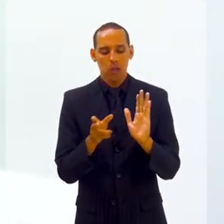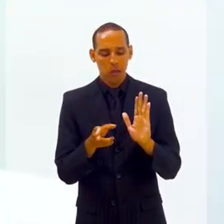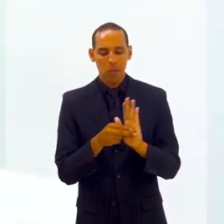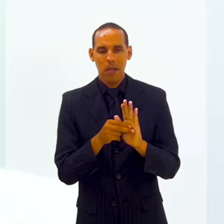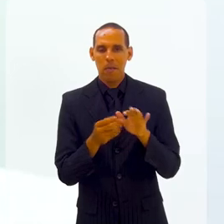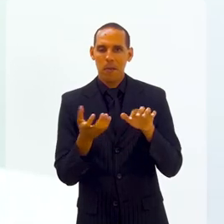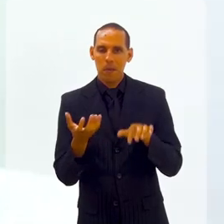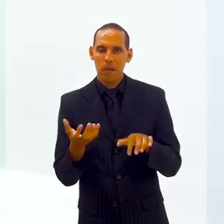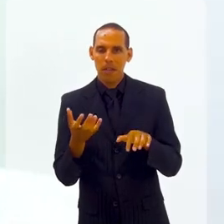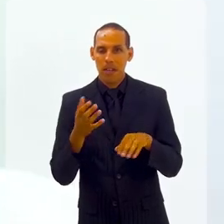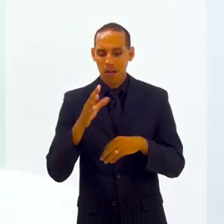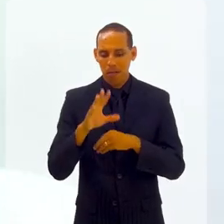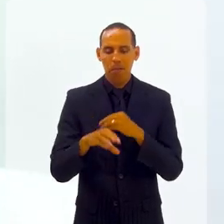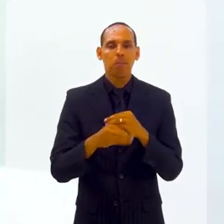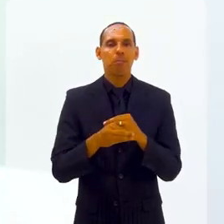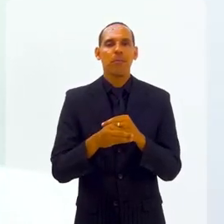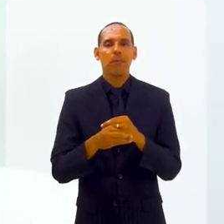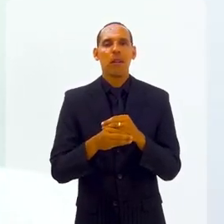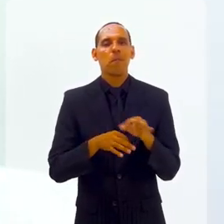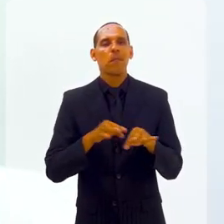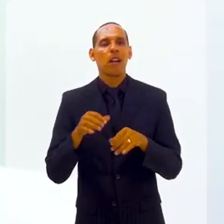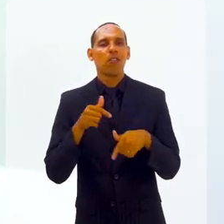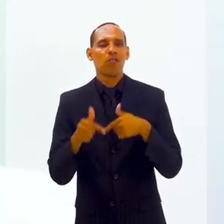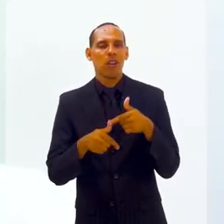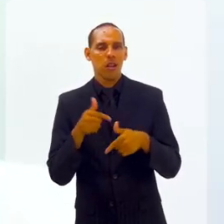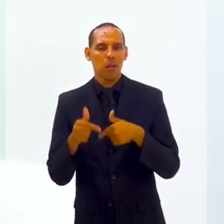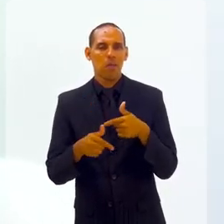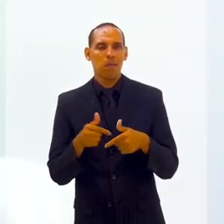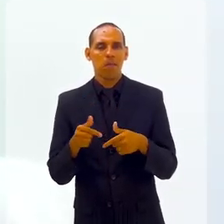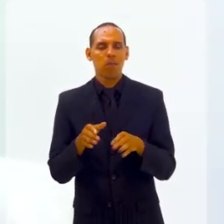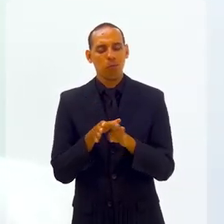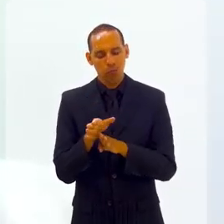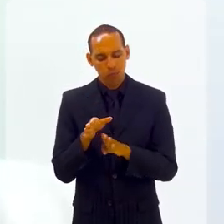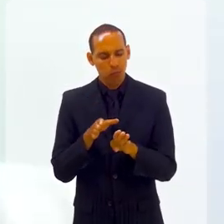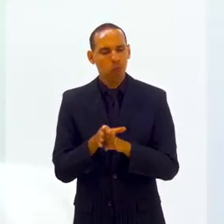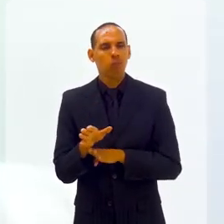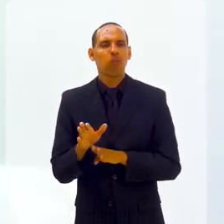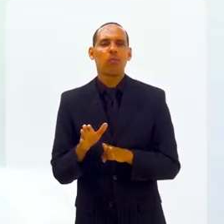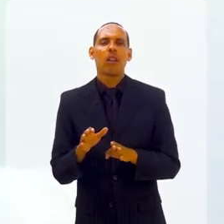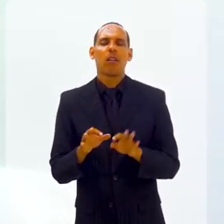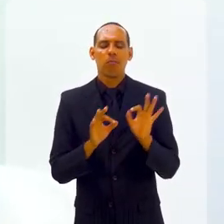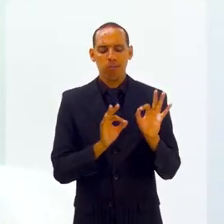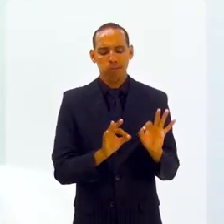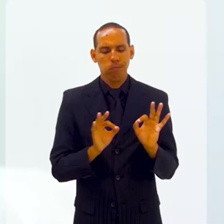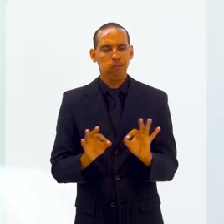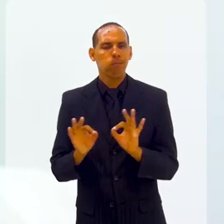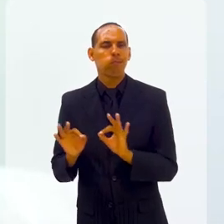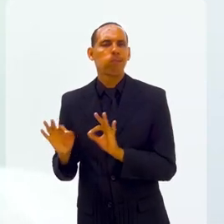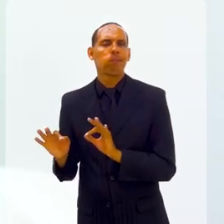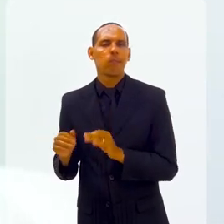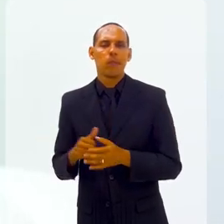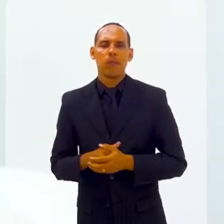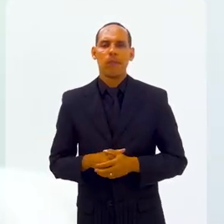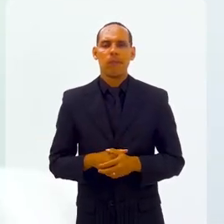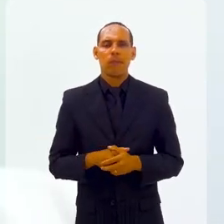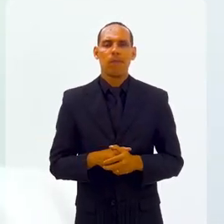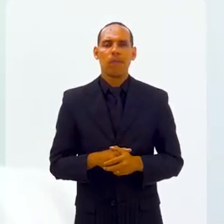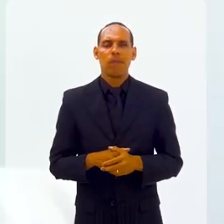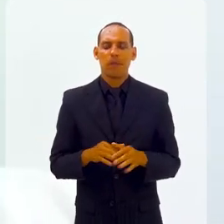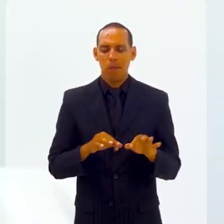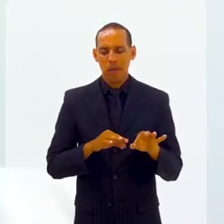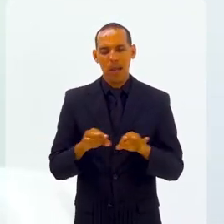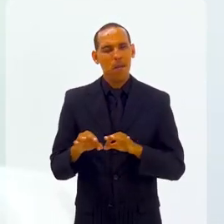emendas parlamentares e incorporar em plano de trabalho né orientado justificado